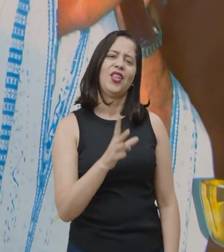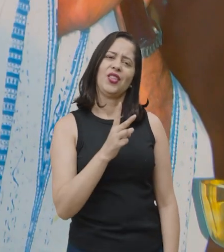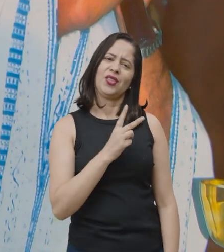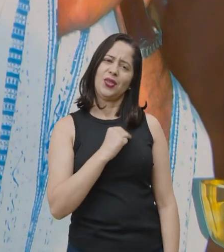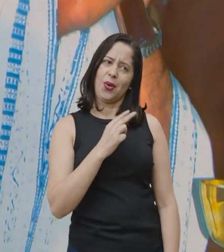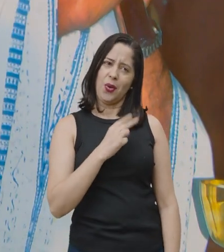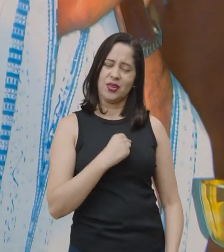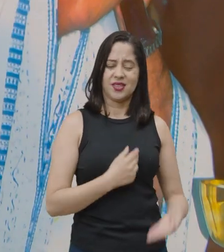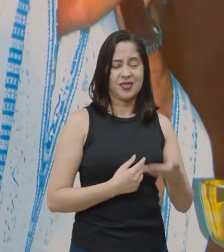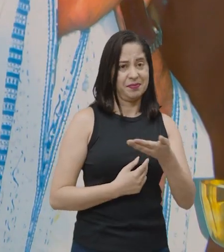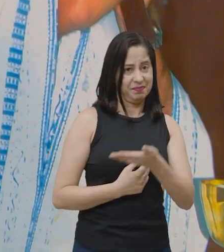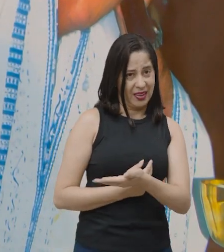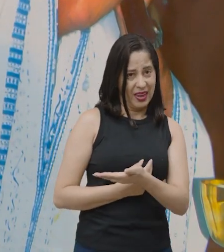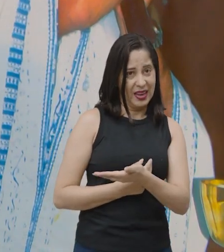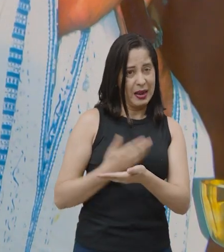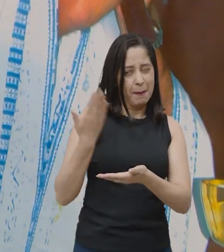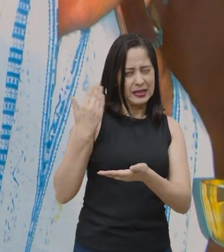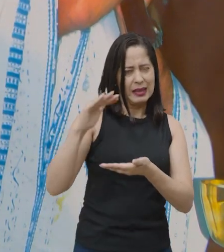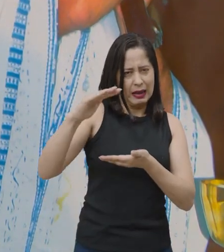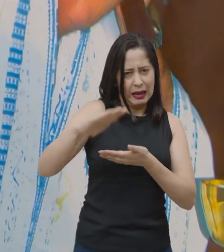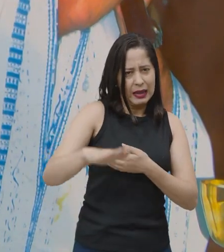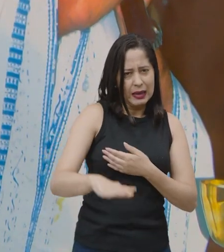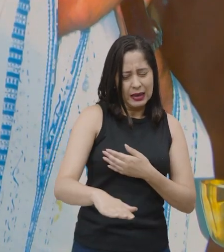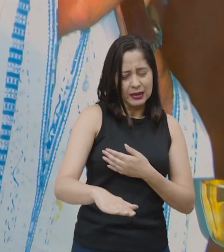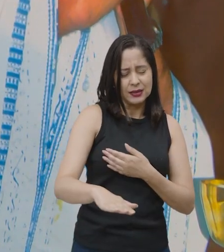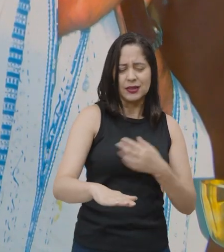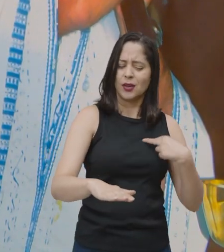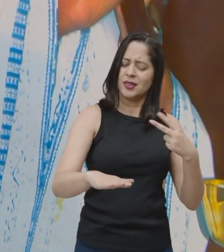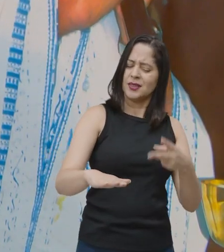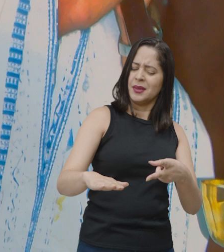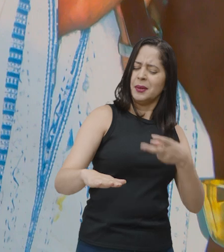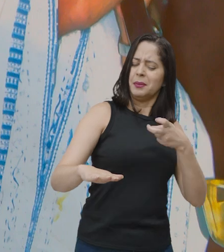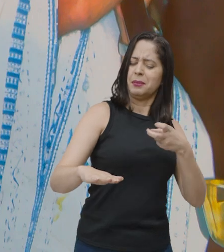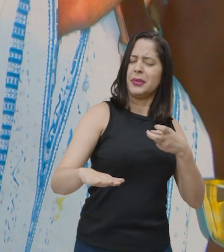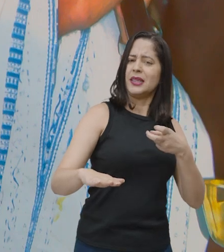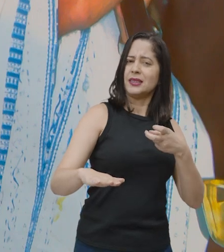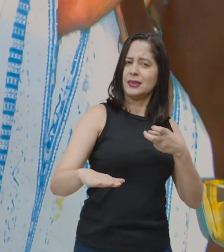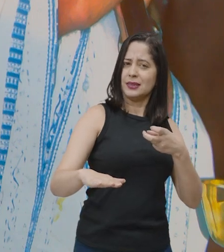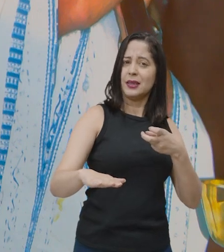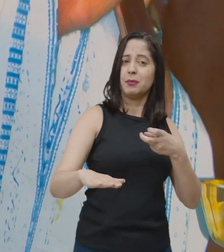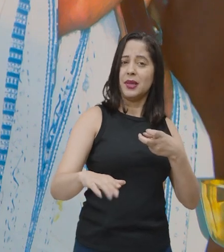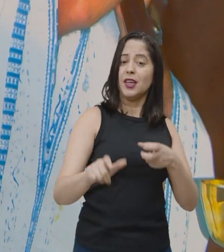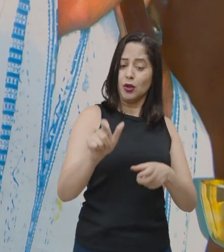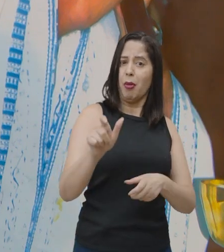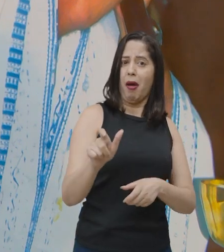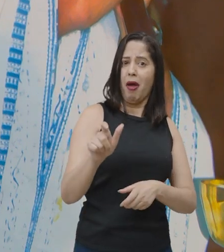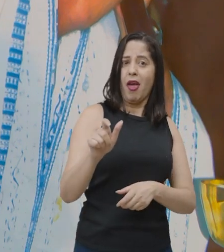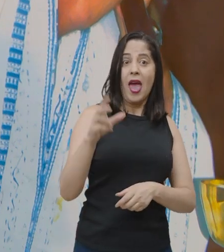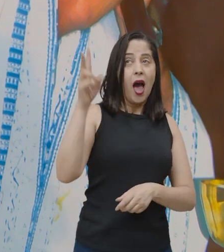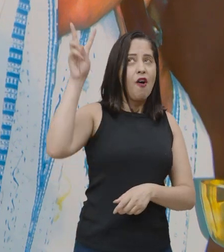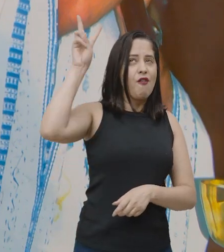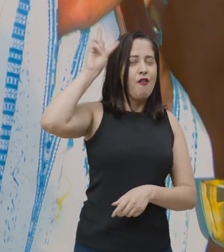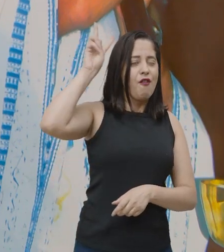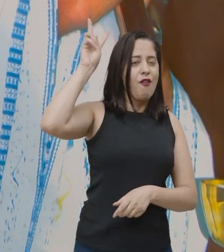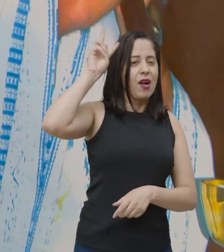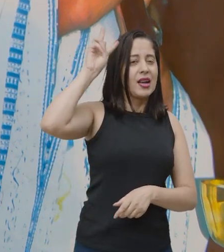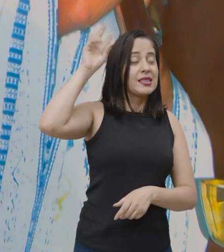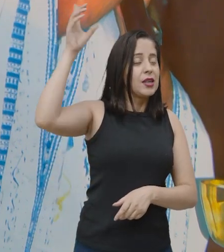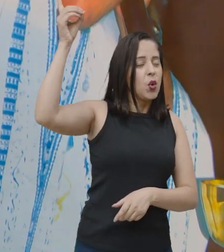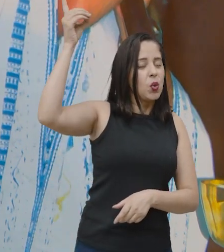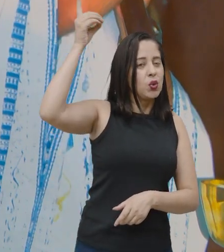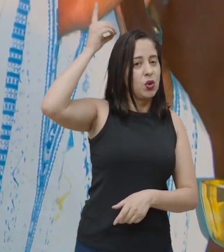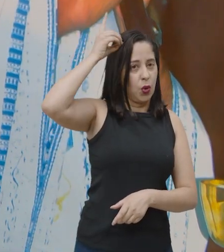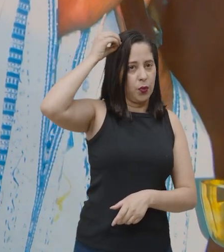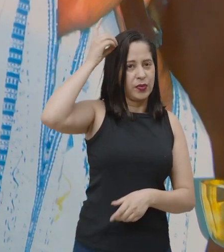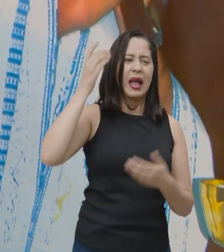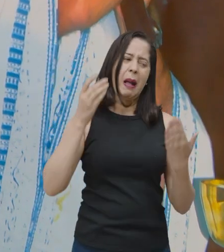já era um menino com uma dedicação, né? A gente já sabia que ele tinha essa vocação. A gente não